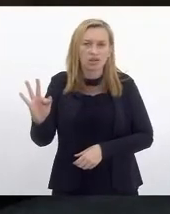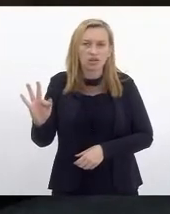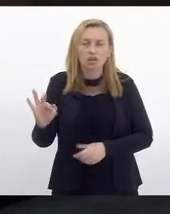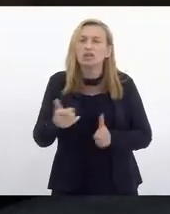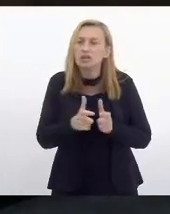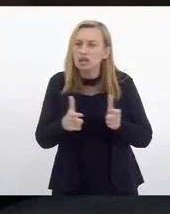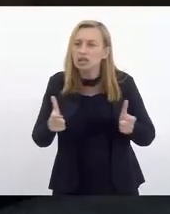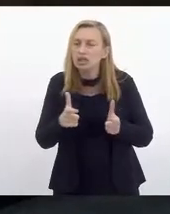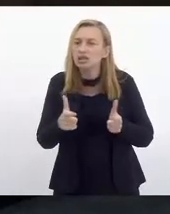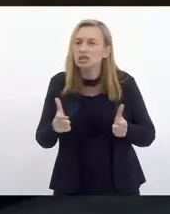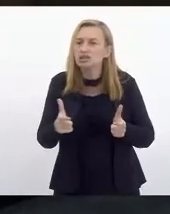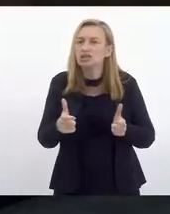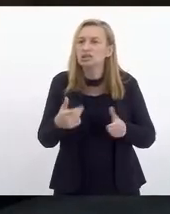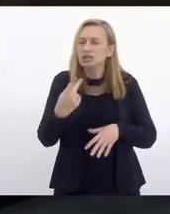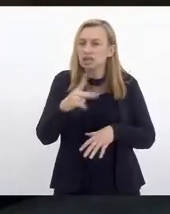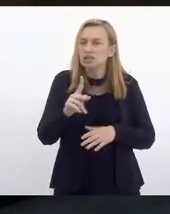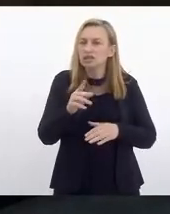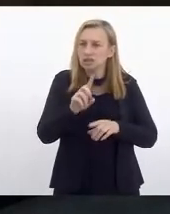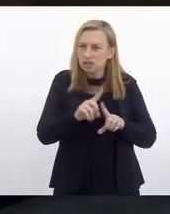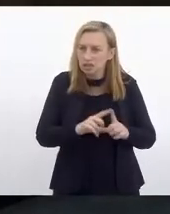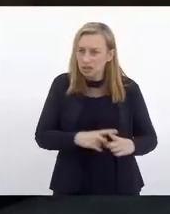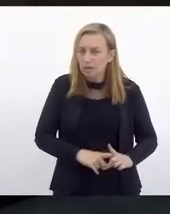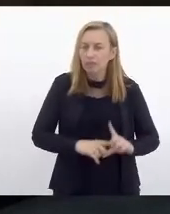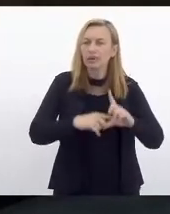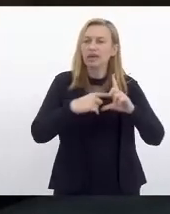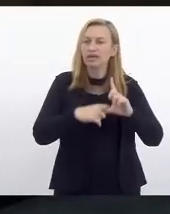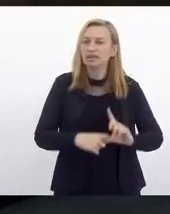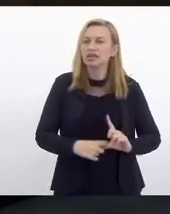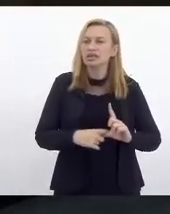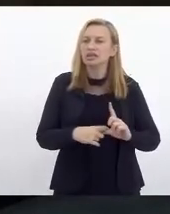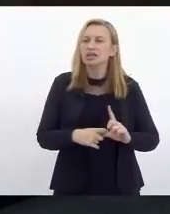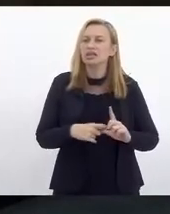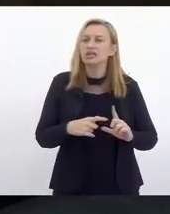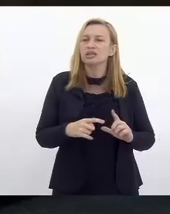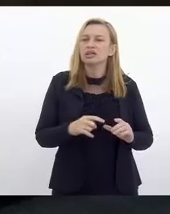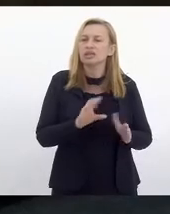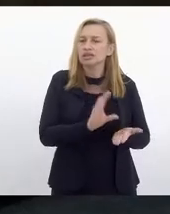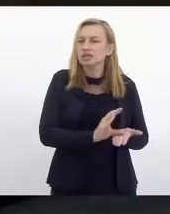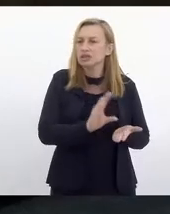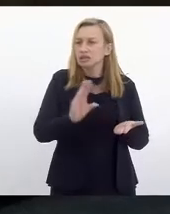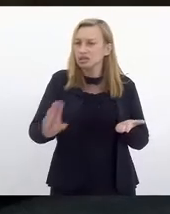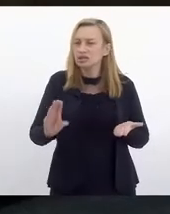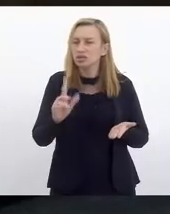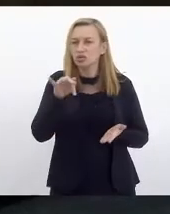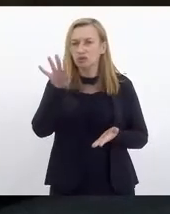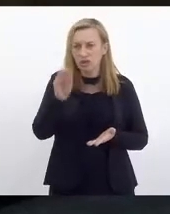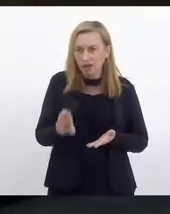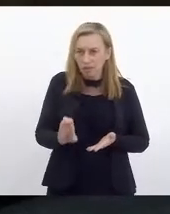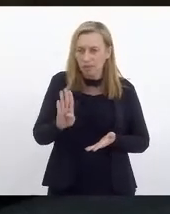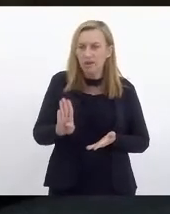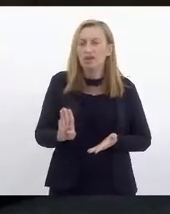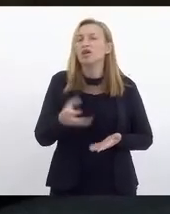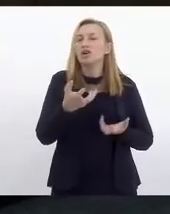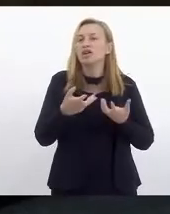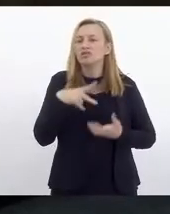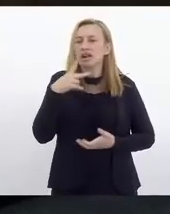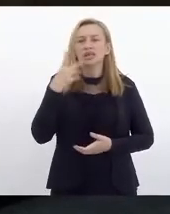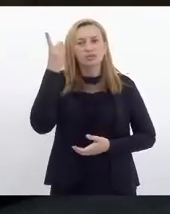grande parte deles dependentes dessas transferências constitucionais do Fundeb. Então, eu queria dizer, deputado Luiz Paulo,